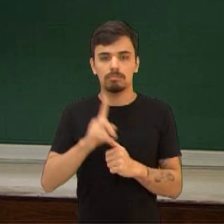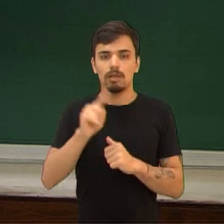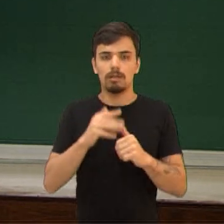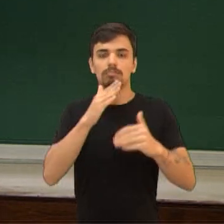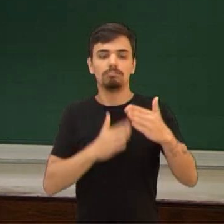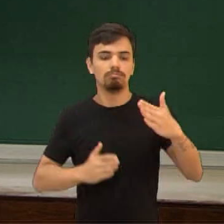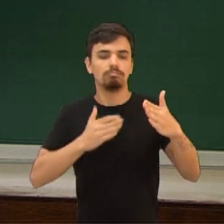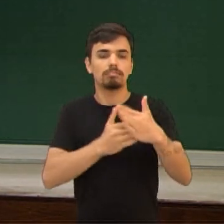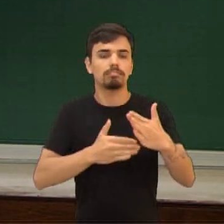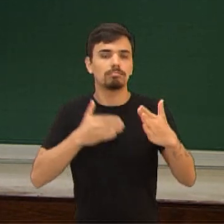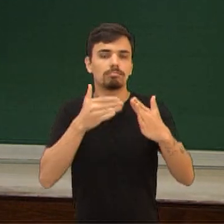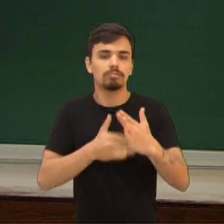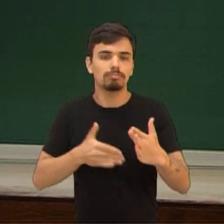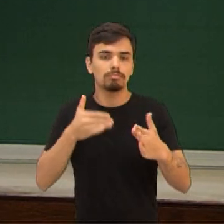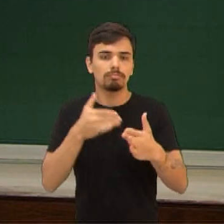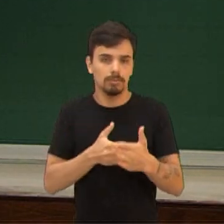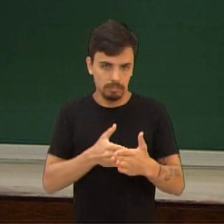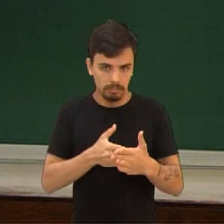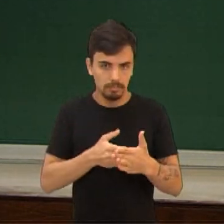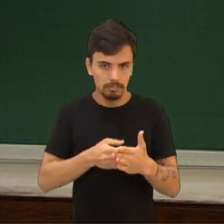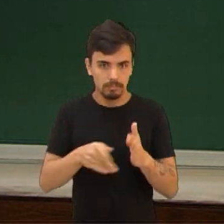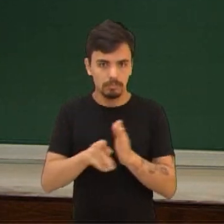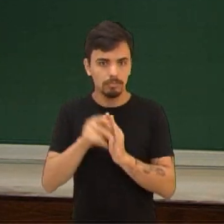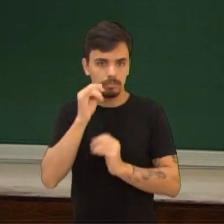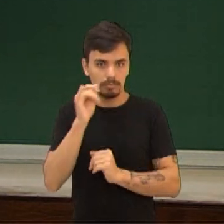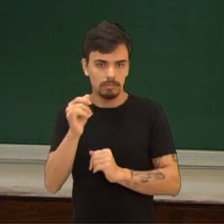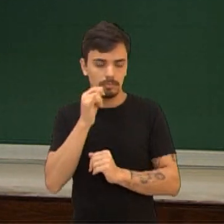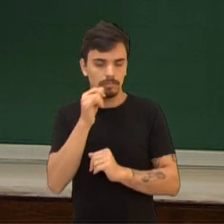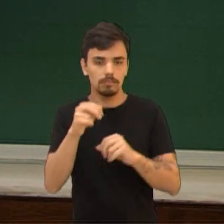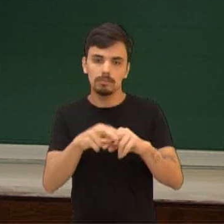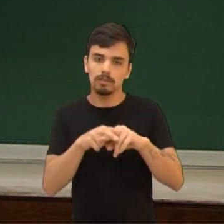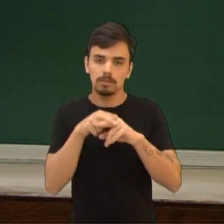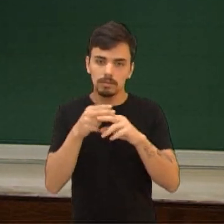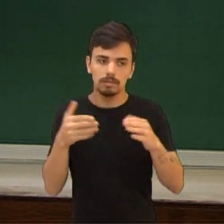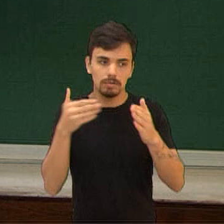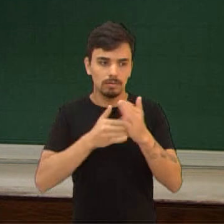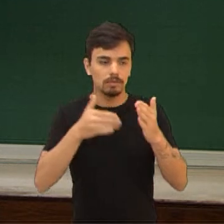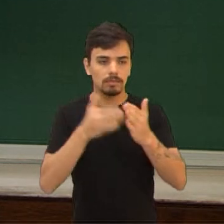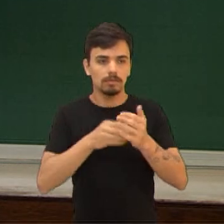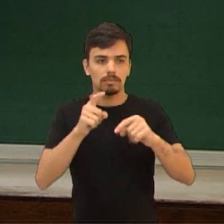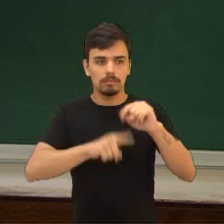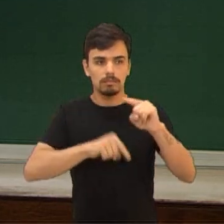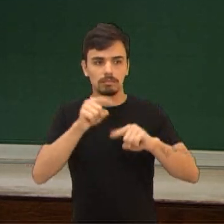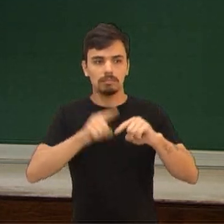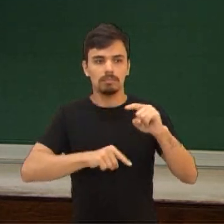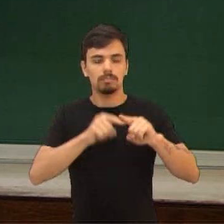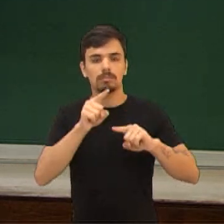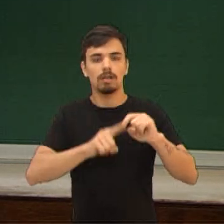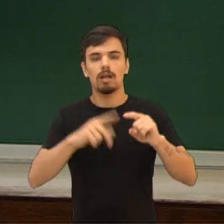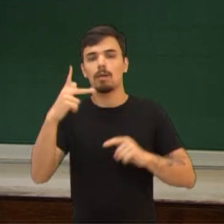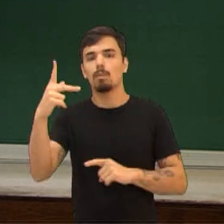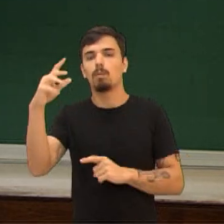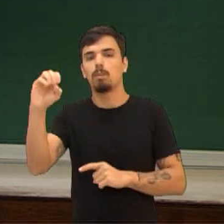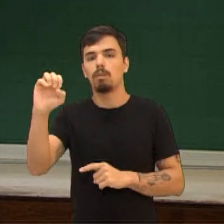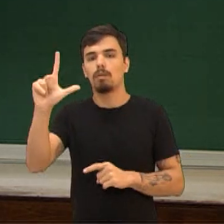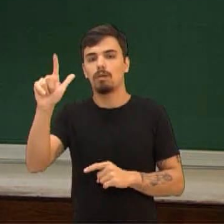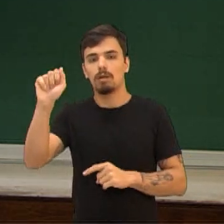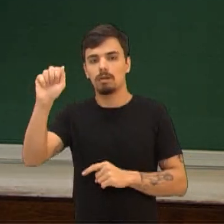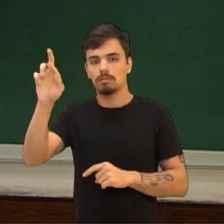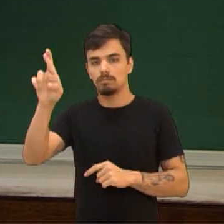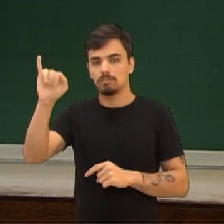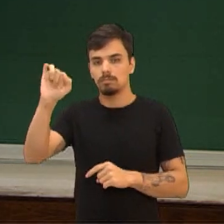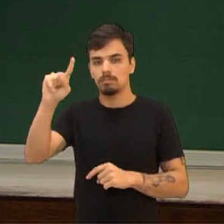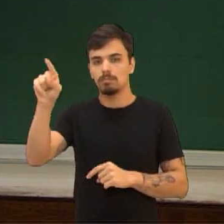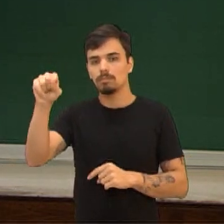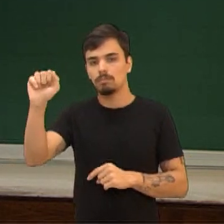limitador de condução, né? Porque para ele conduzir, esse material precisa polarizar, né?